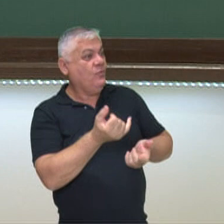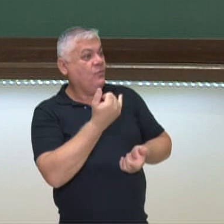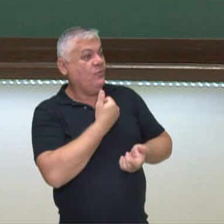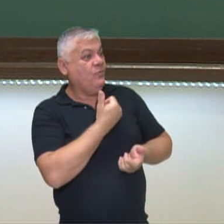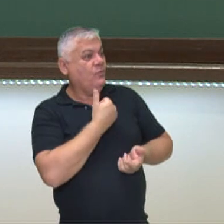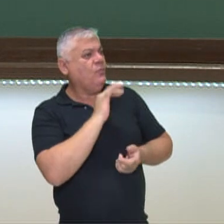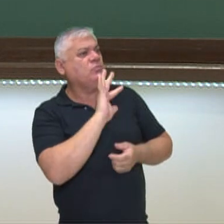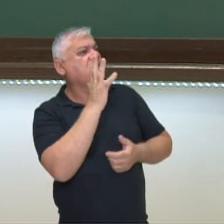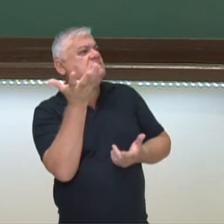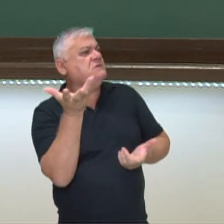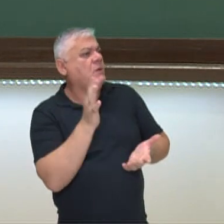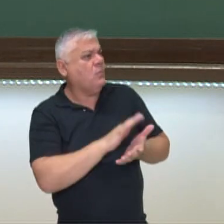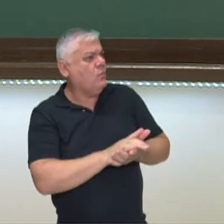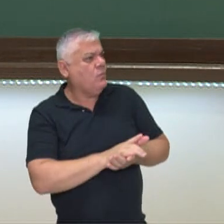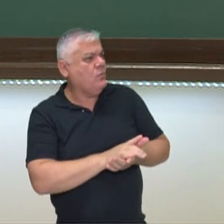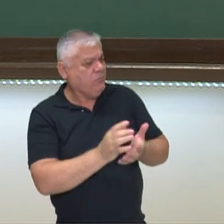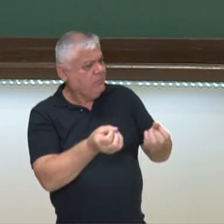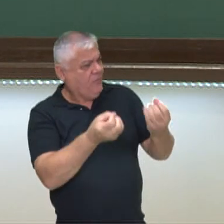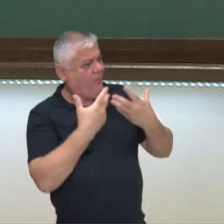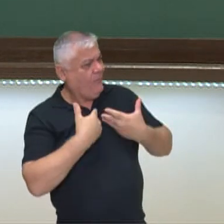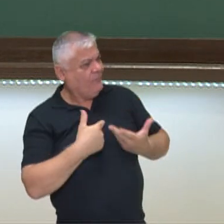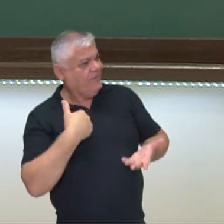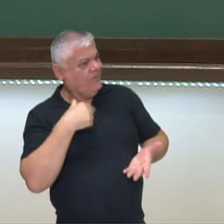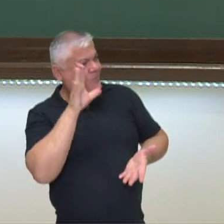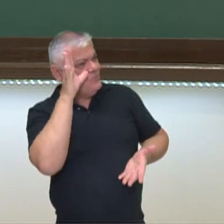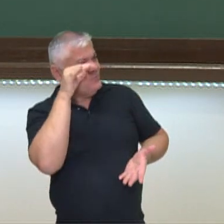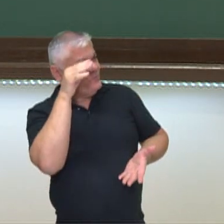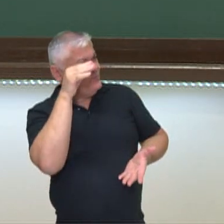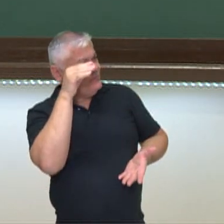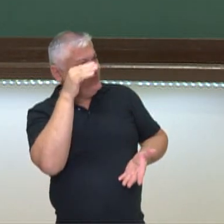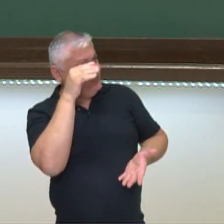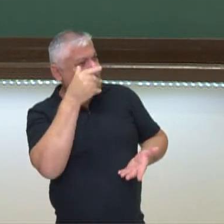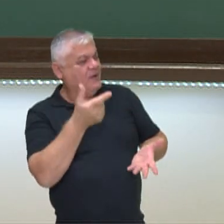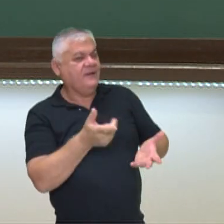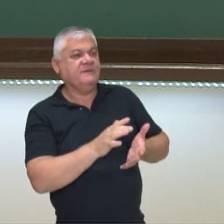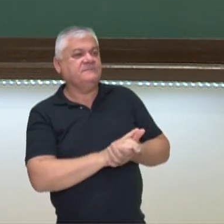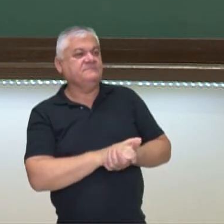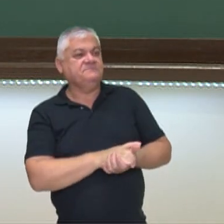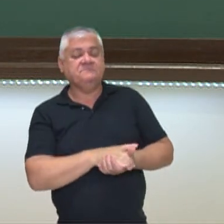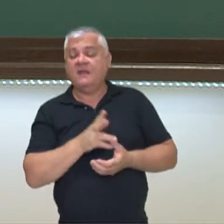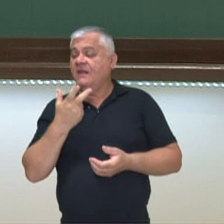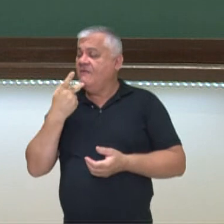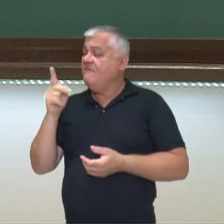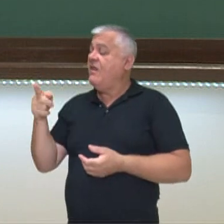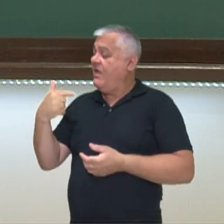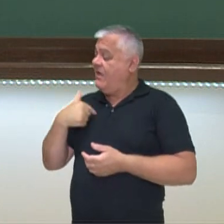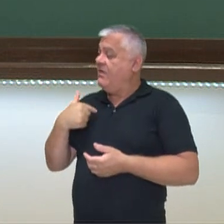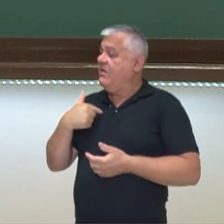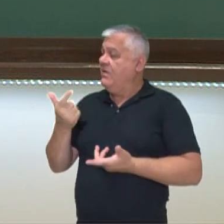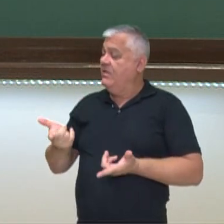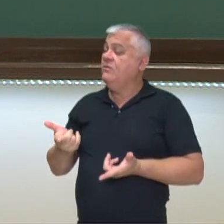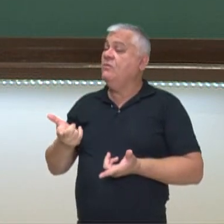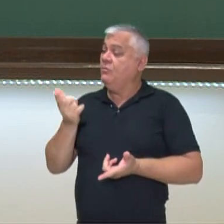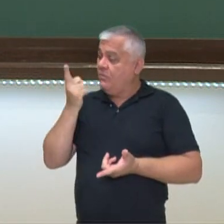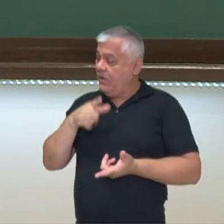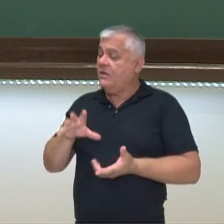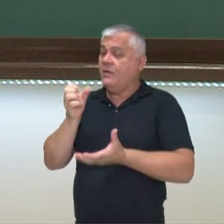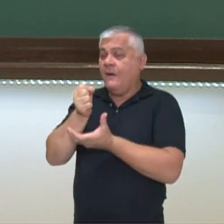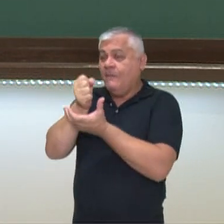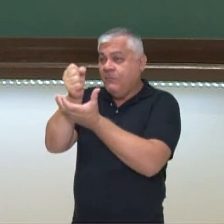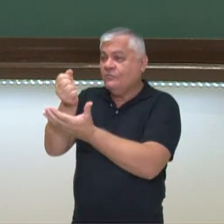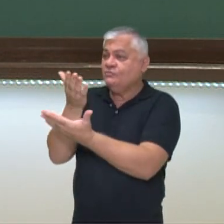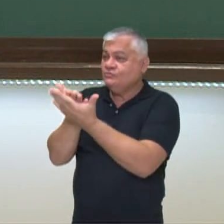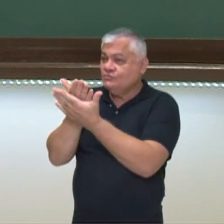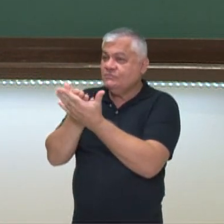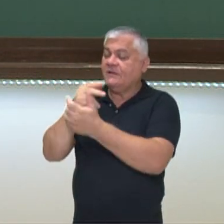o que aconteceu? Conta, né? Tô curiosa, ele, cuéntame. E ela diz assim, né? Que Juanita ganhou uma